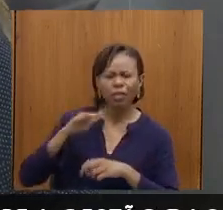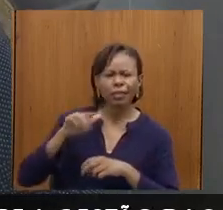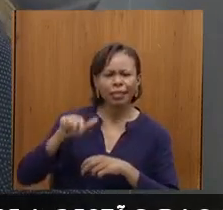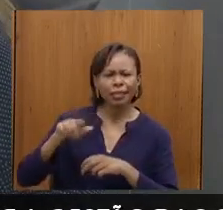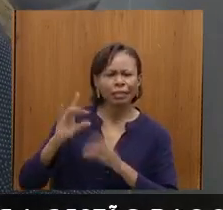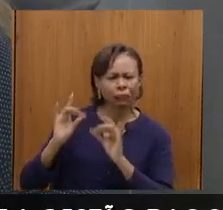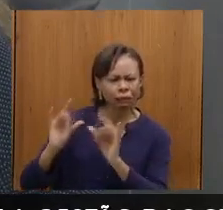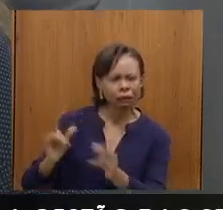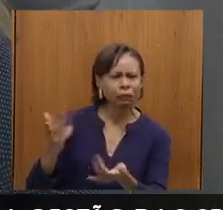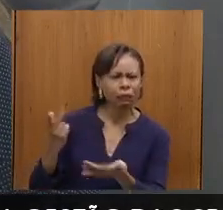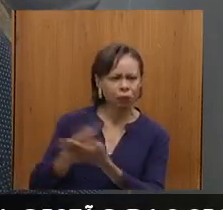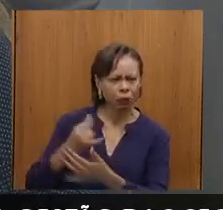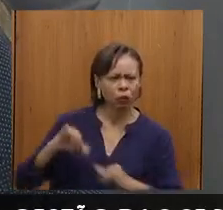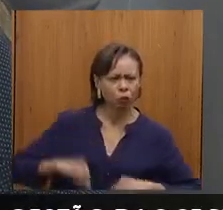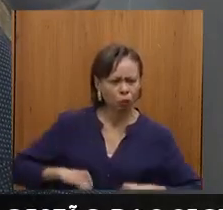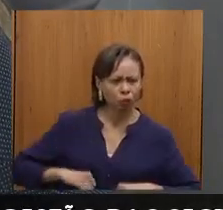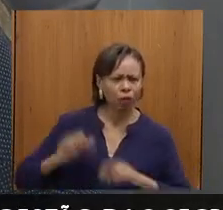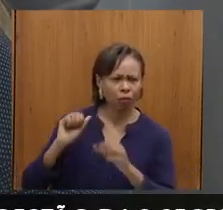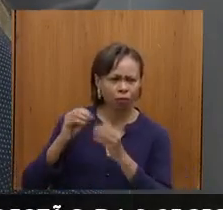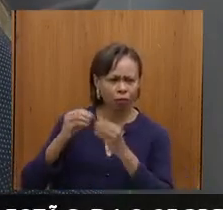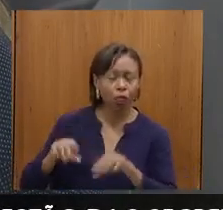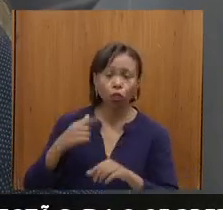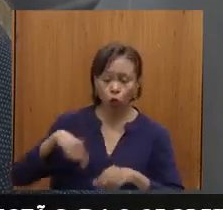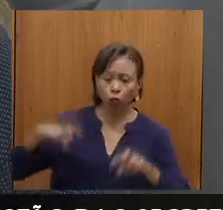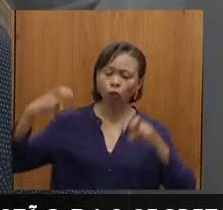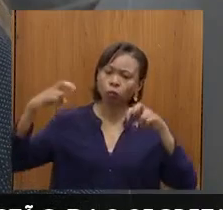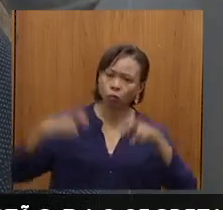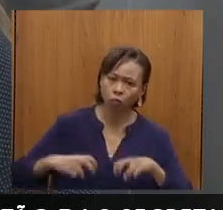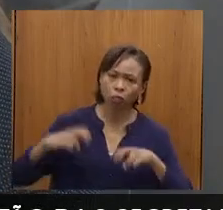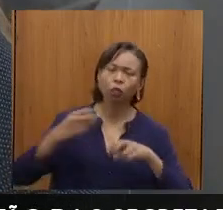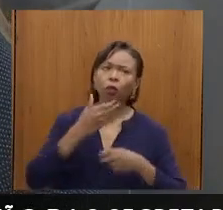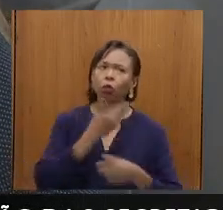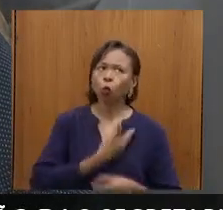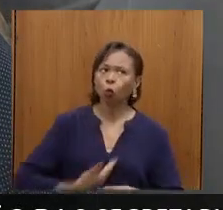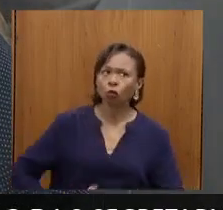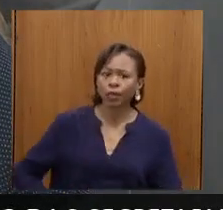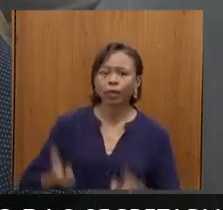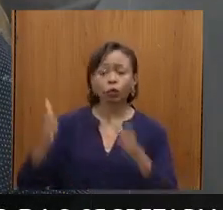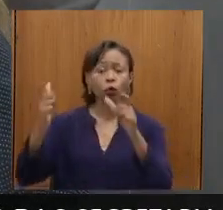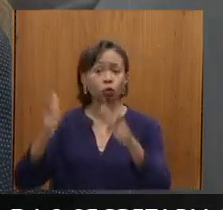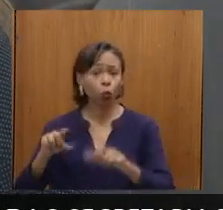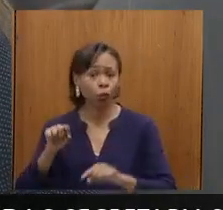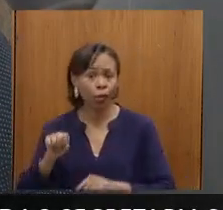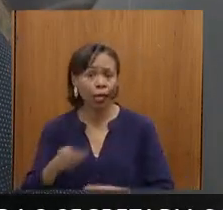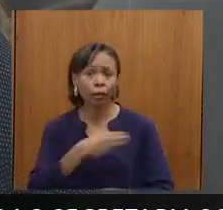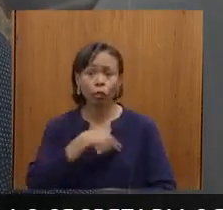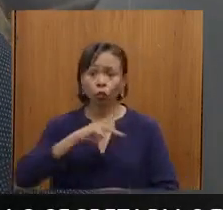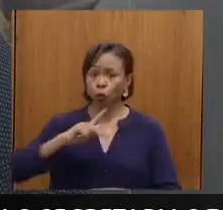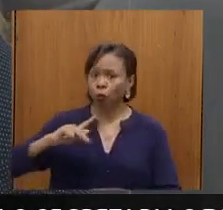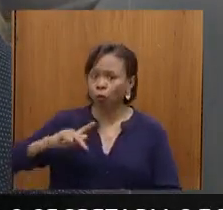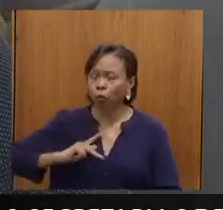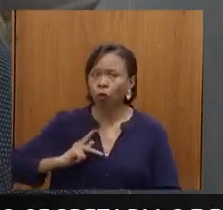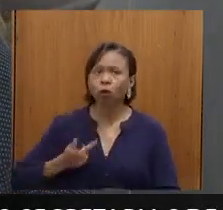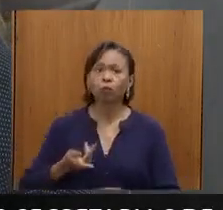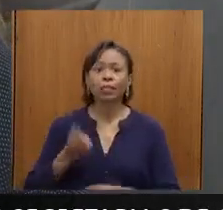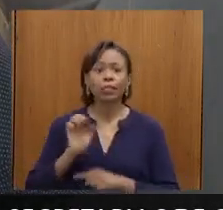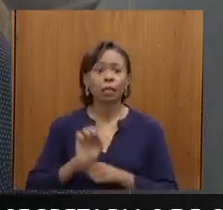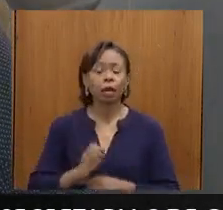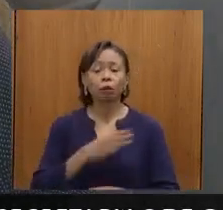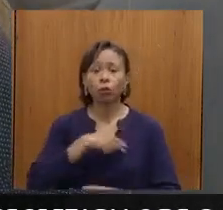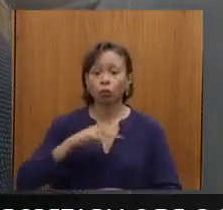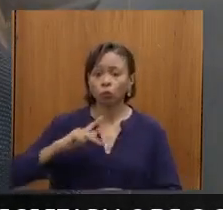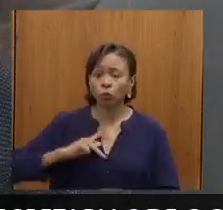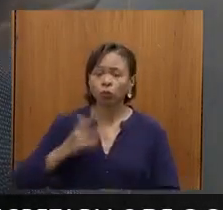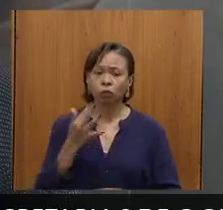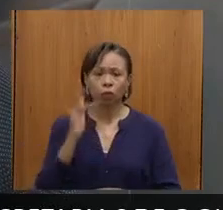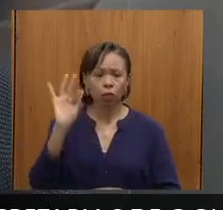território, nos reunimos com eles no governo de Minas, nos reunimos com eles no Ministério Público Estadual, nos reunimos com eles no Ministério Público Federal,